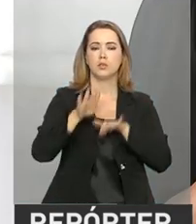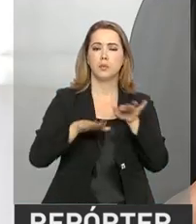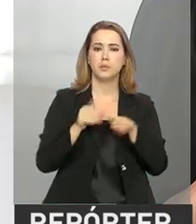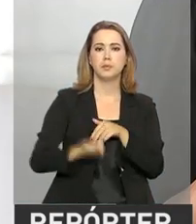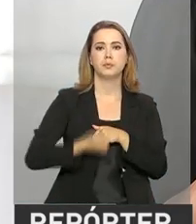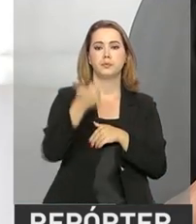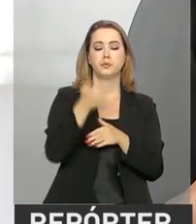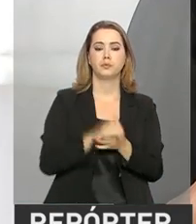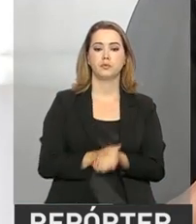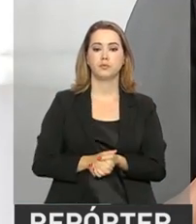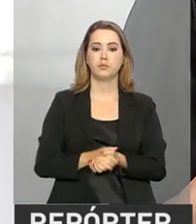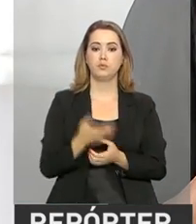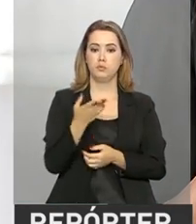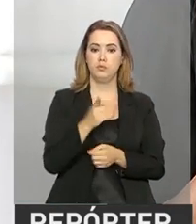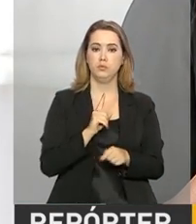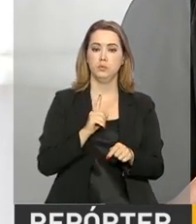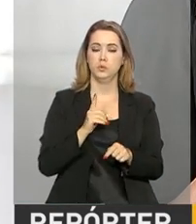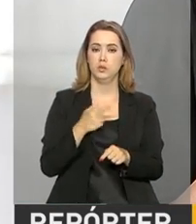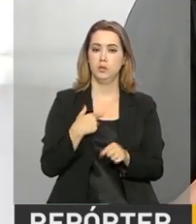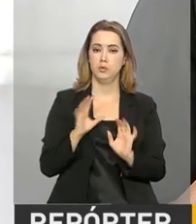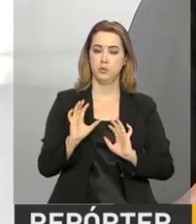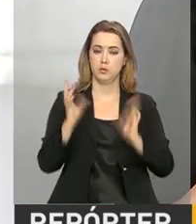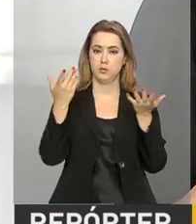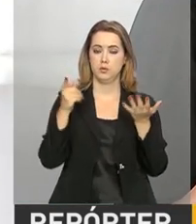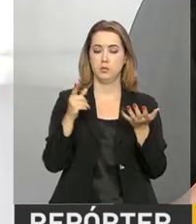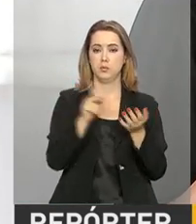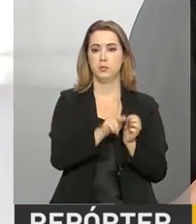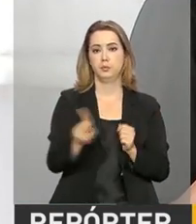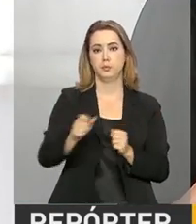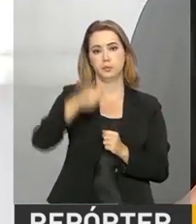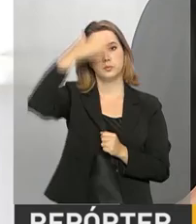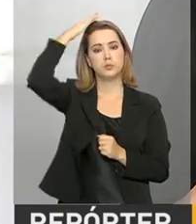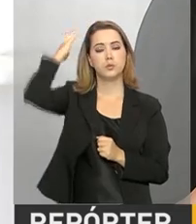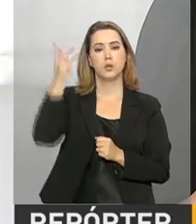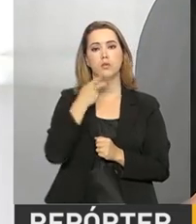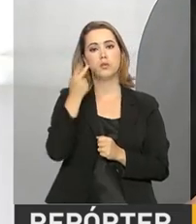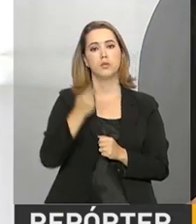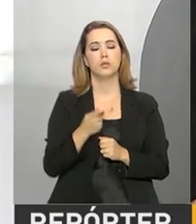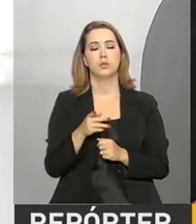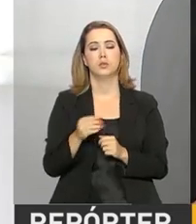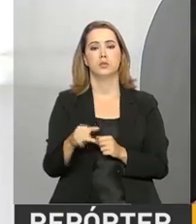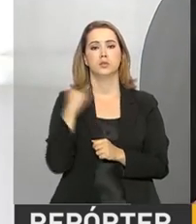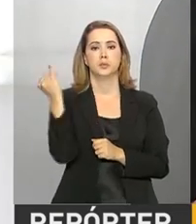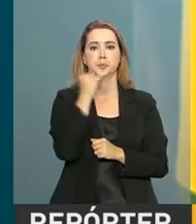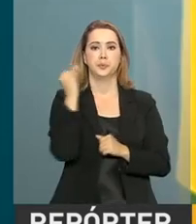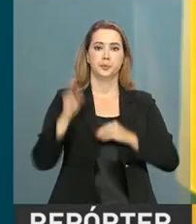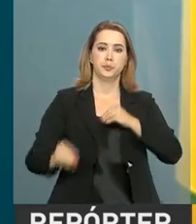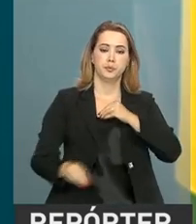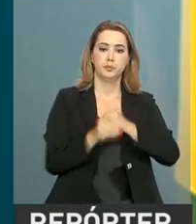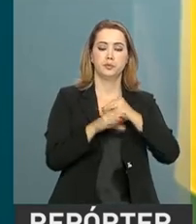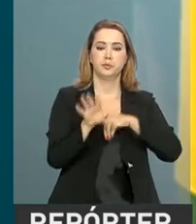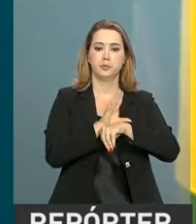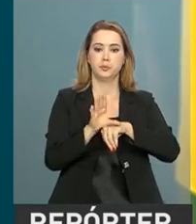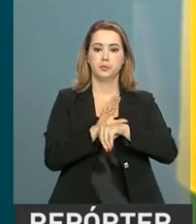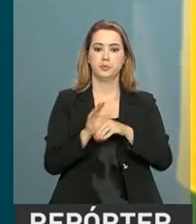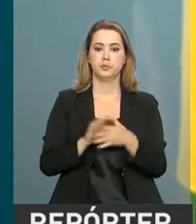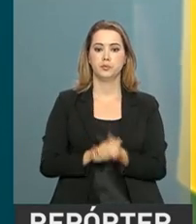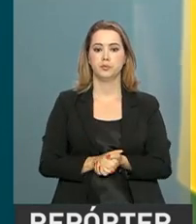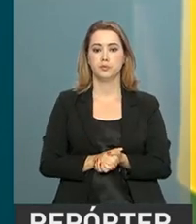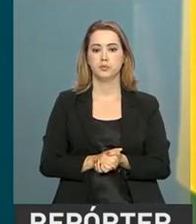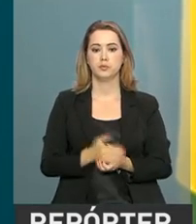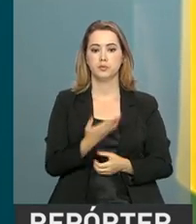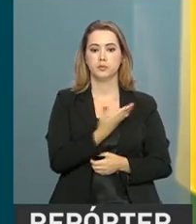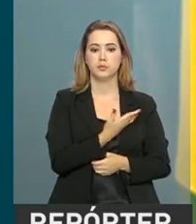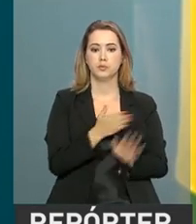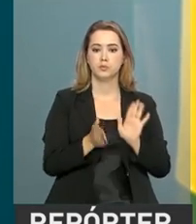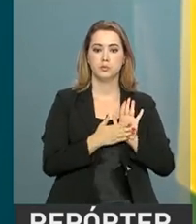melhor. Durante a cerimônia, o presidente Michel Temer falou da importância da PEC que limita os gastos públicos. Na proposta de emenda